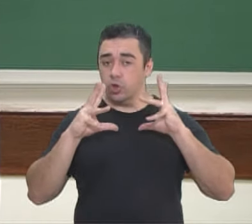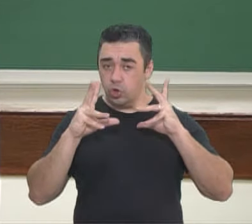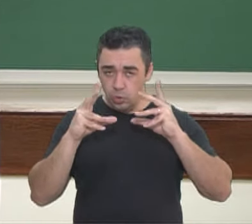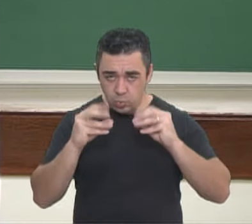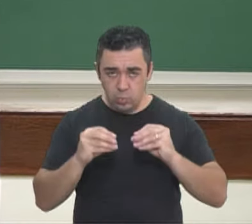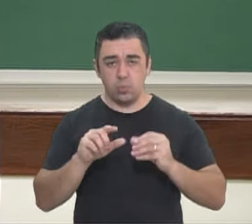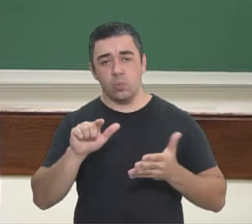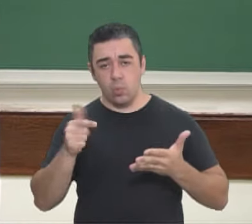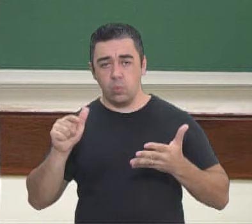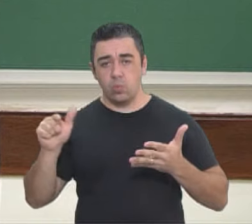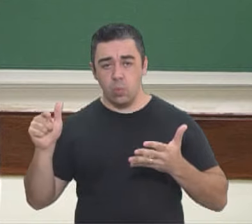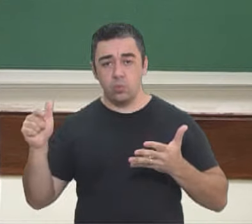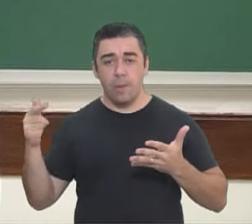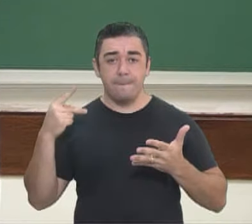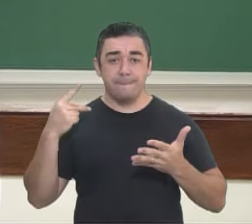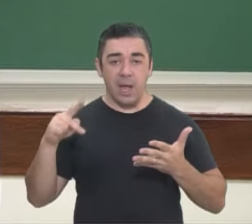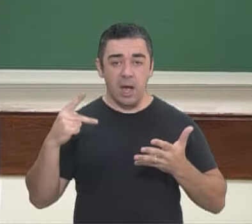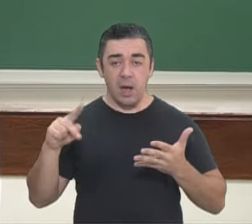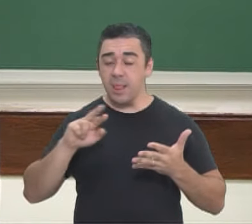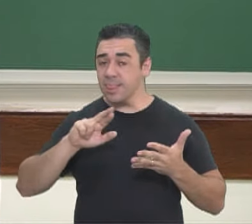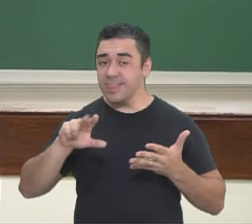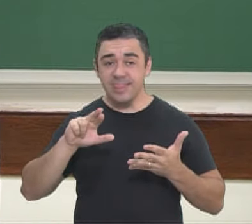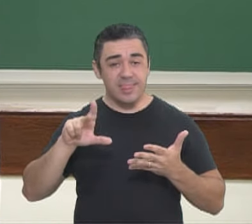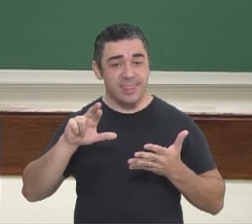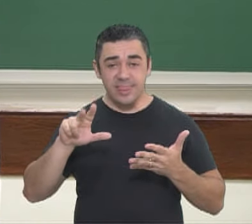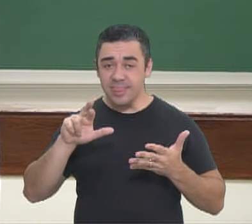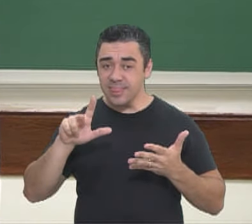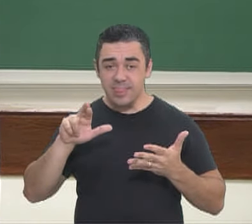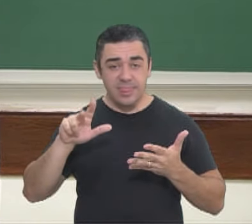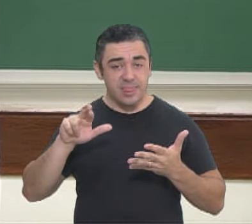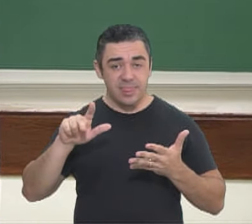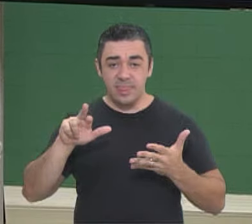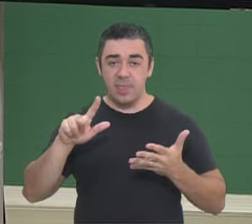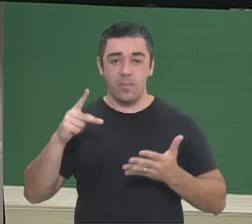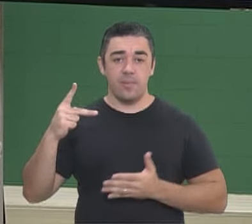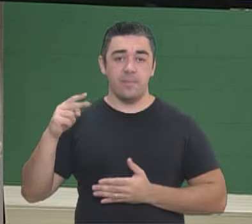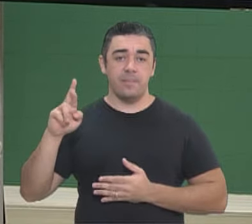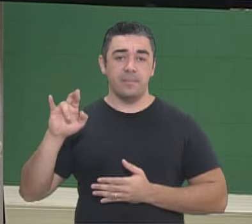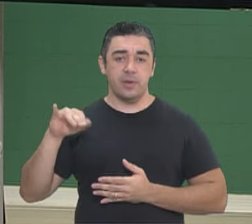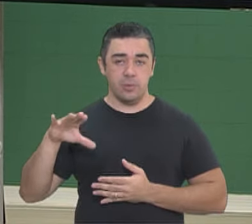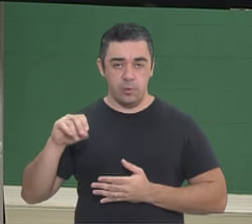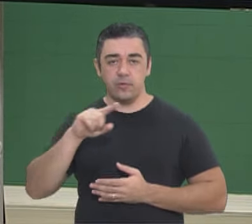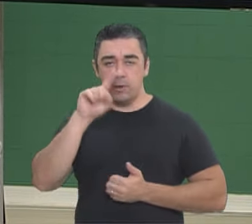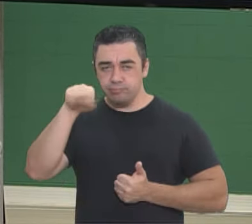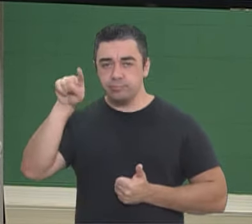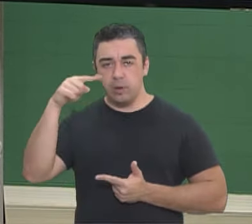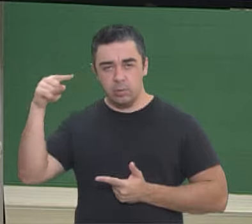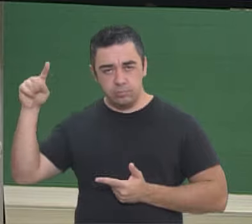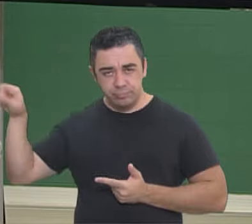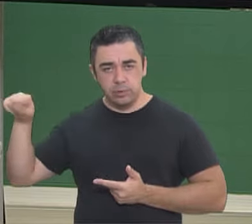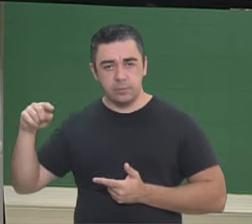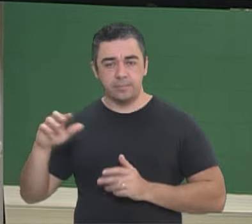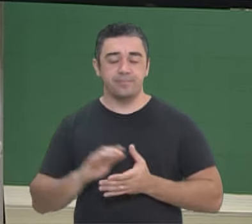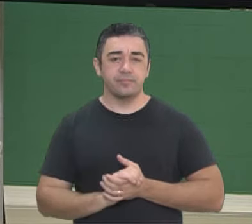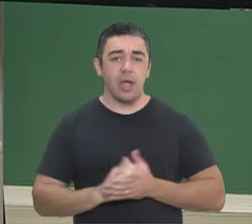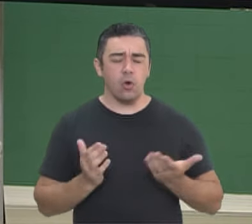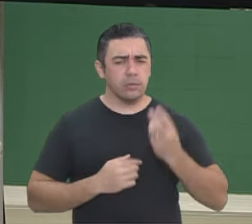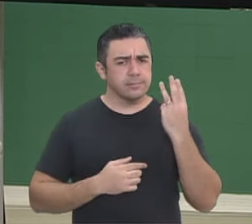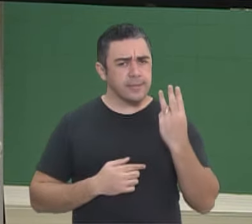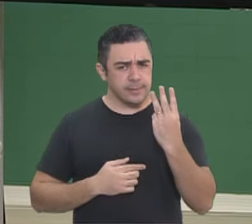outros números pares. Não vai ser primo, então você vai riscar eles. Tudo bem? Riscou? Agora vamos para o próximo aqui, ó, o